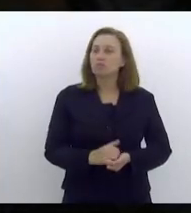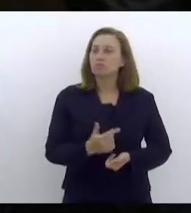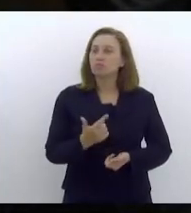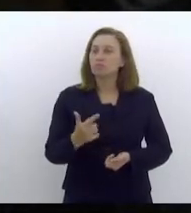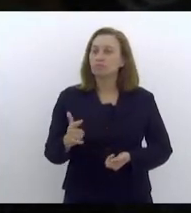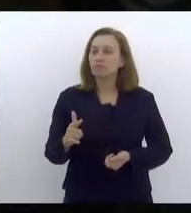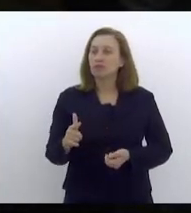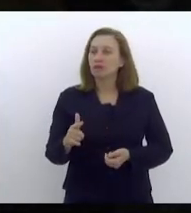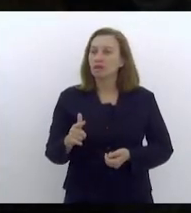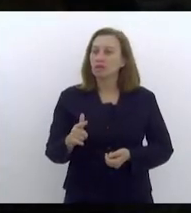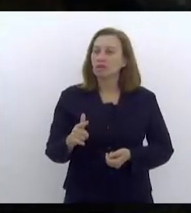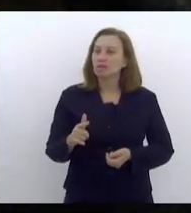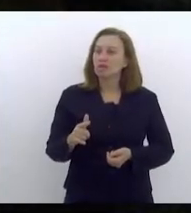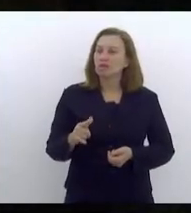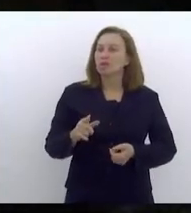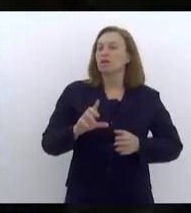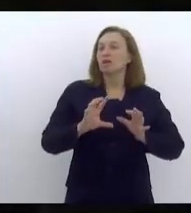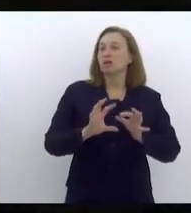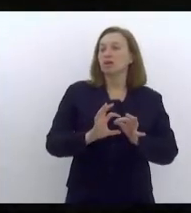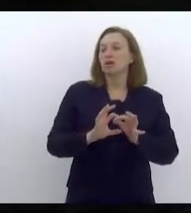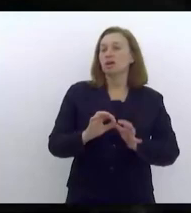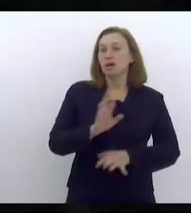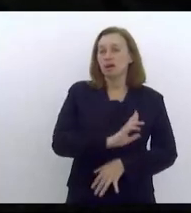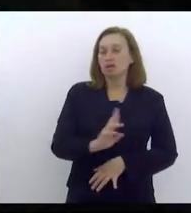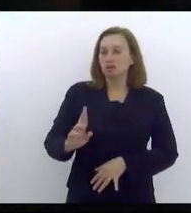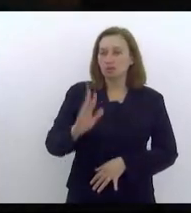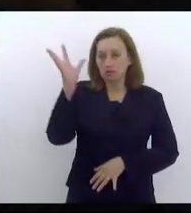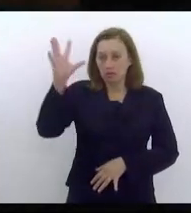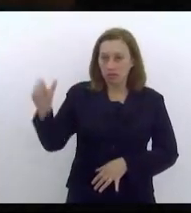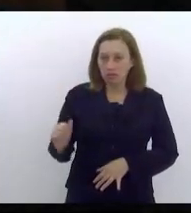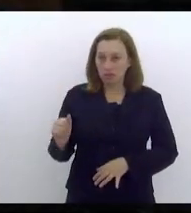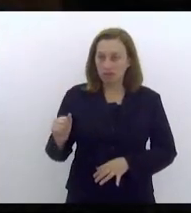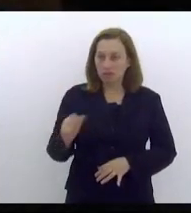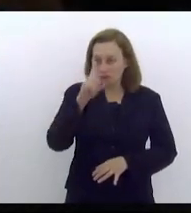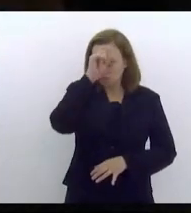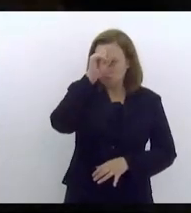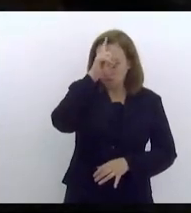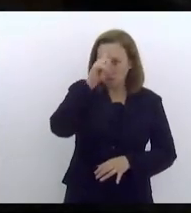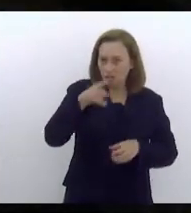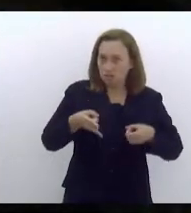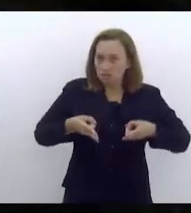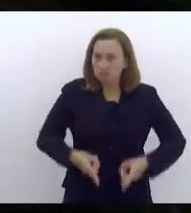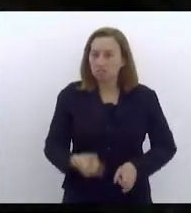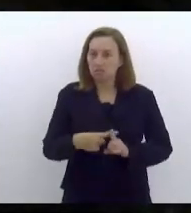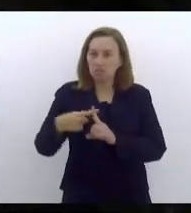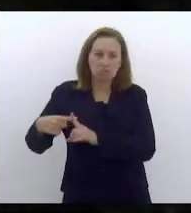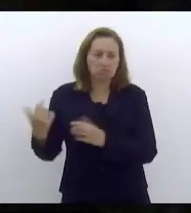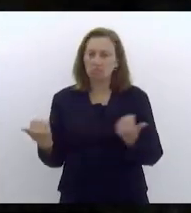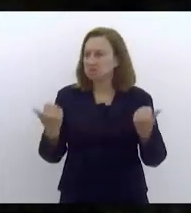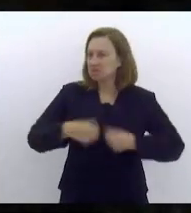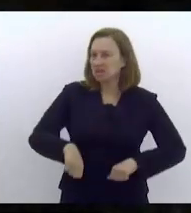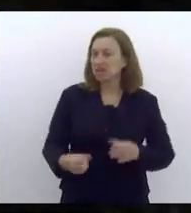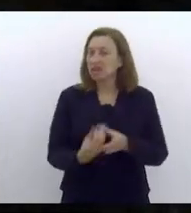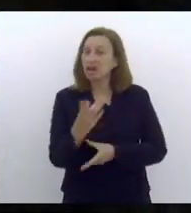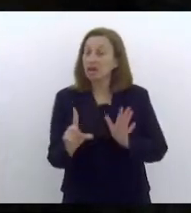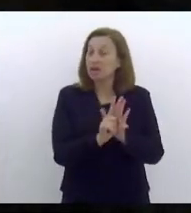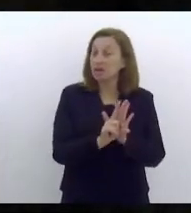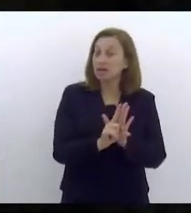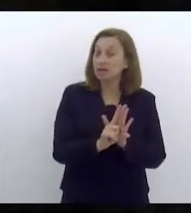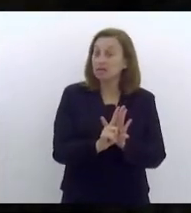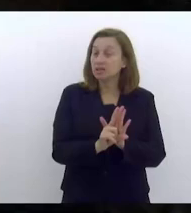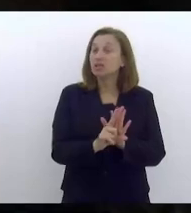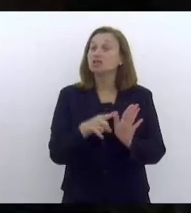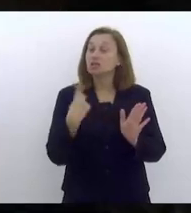vedação de religiões de matriz africana dentro de hospitais e cemitérios, não precisaríamos fazer a lei. Estamos fazendo a